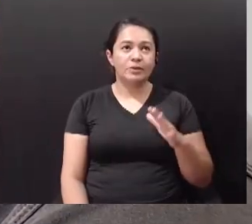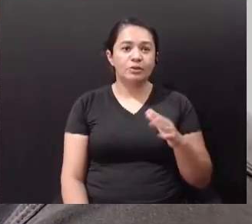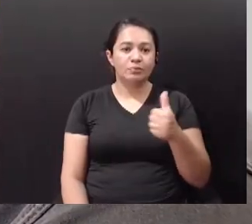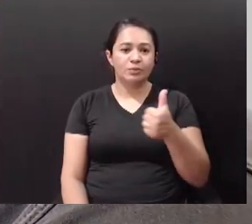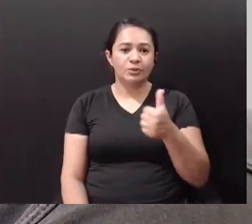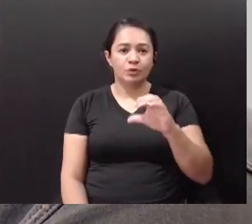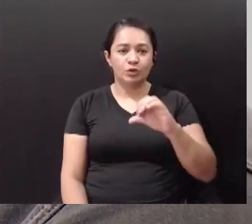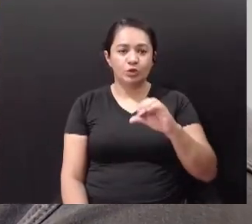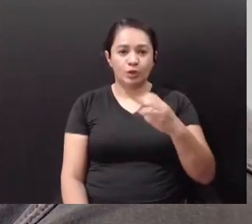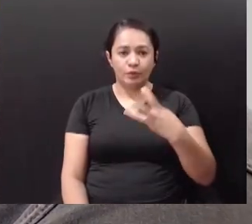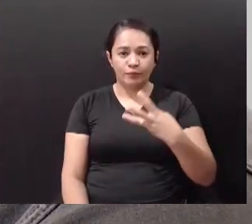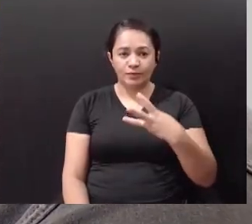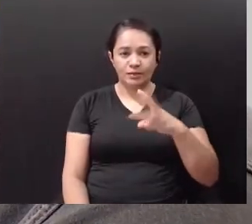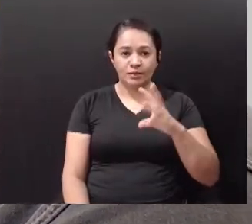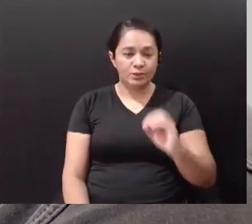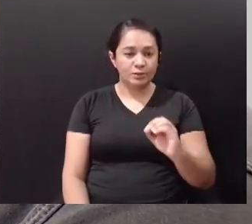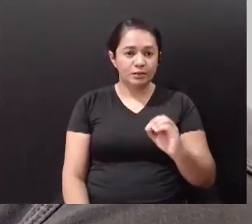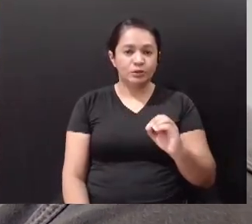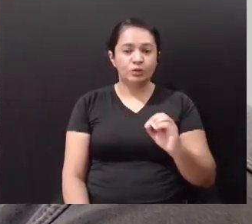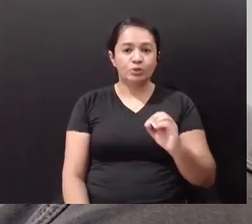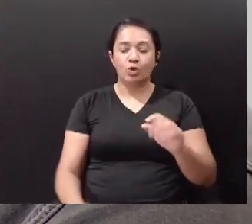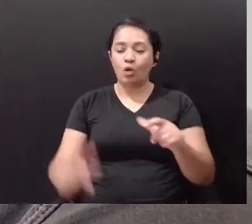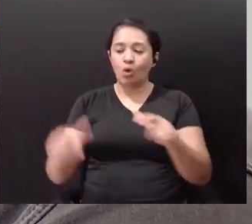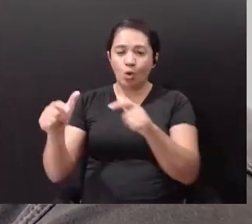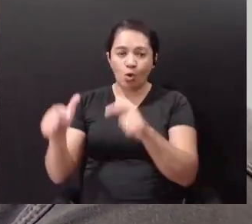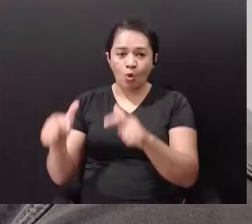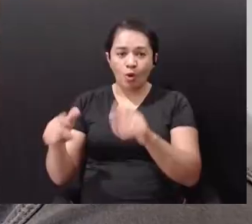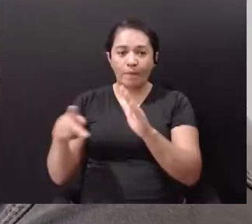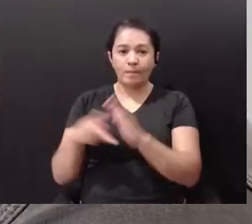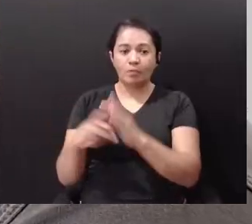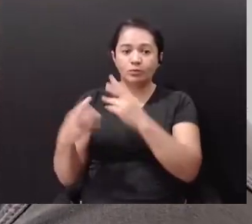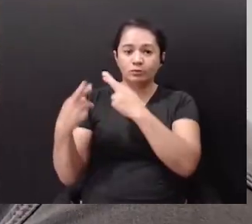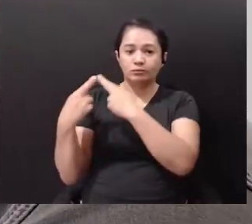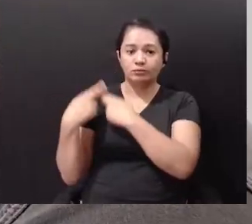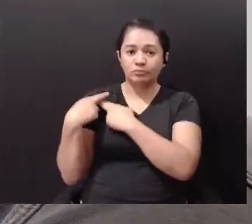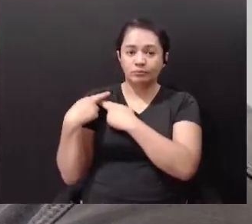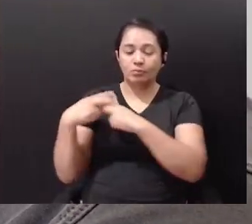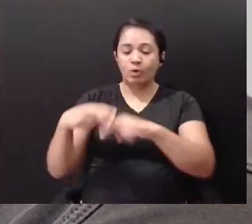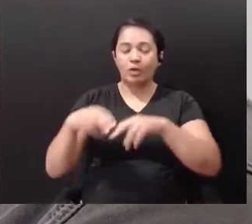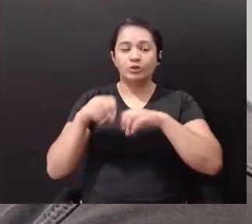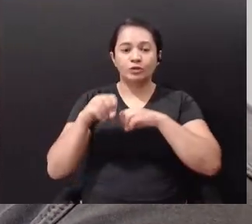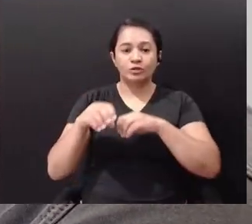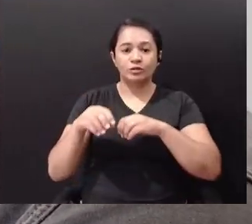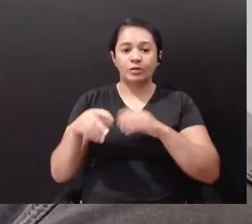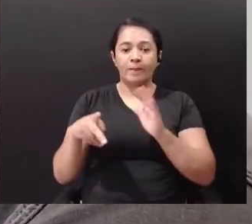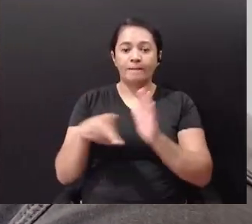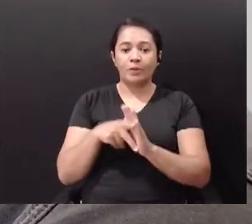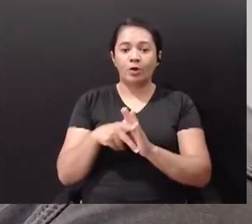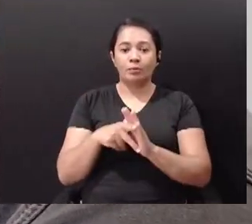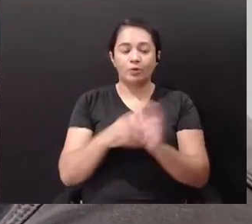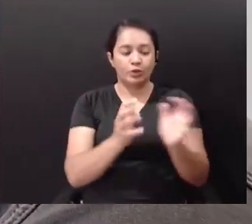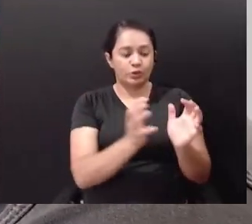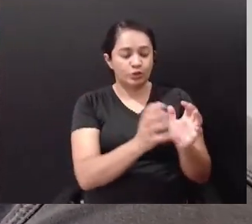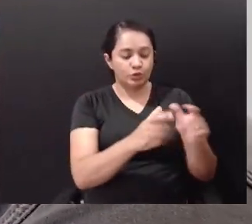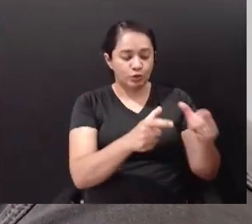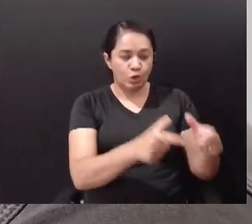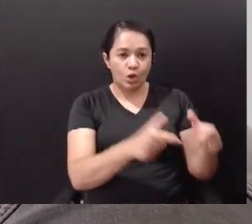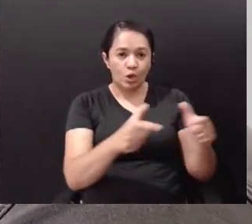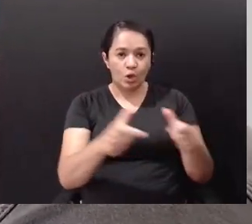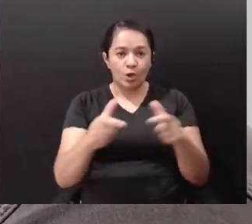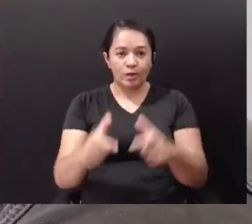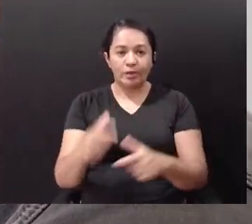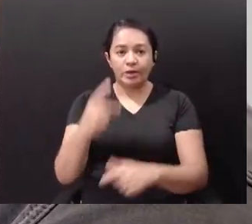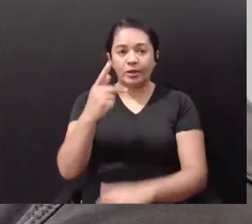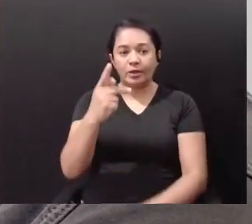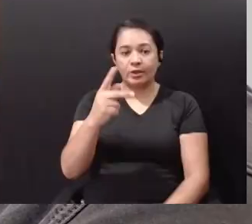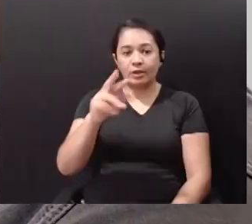o estabelecimento da responsabilidade pela educação por parte das províncias. E as províncias, lembrando que quando a gente